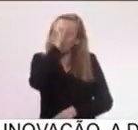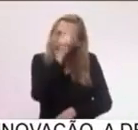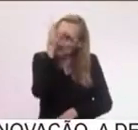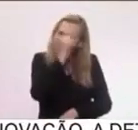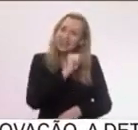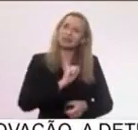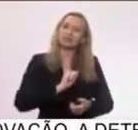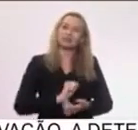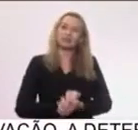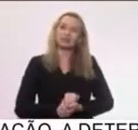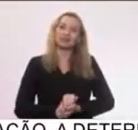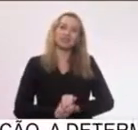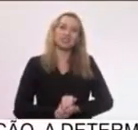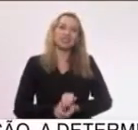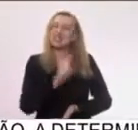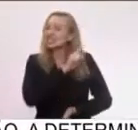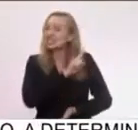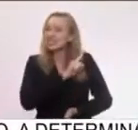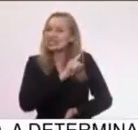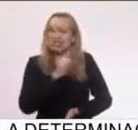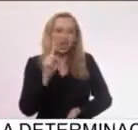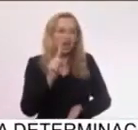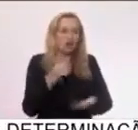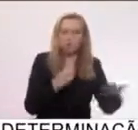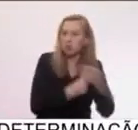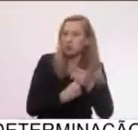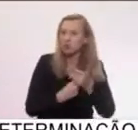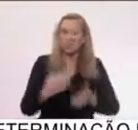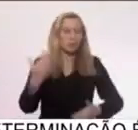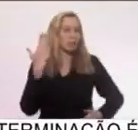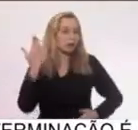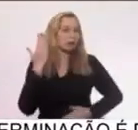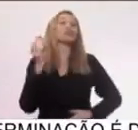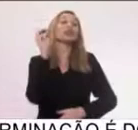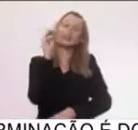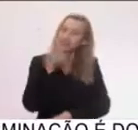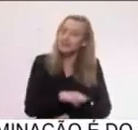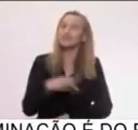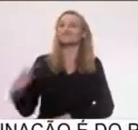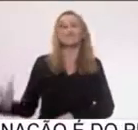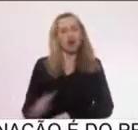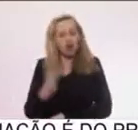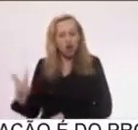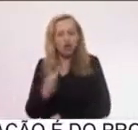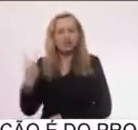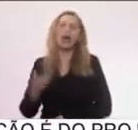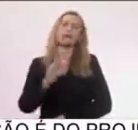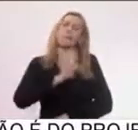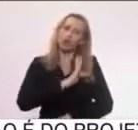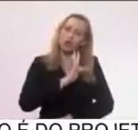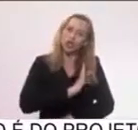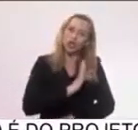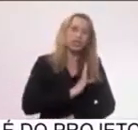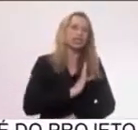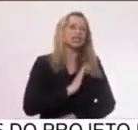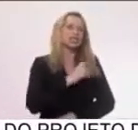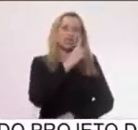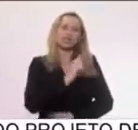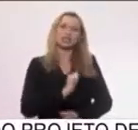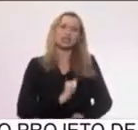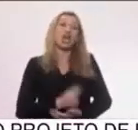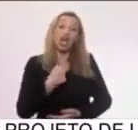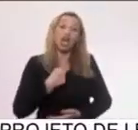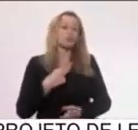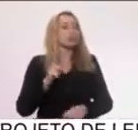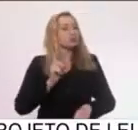não temos que defender criminosos e sim valorizar a polícia e os agentes de segurança. Eu sou do